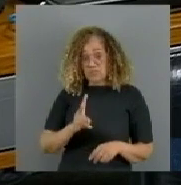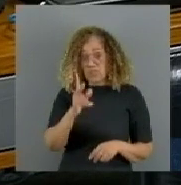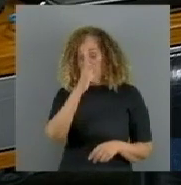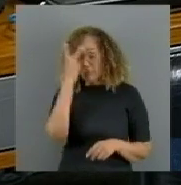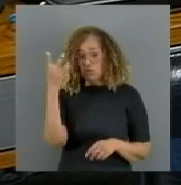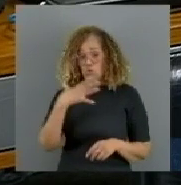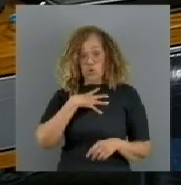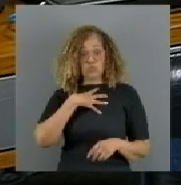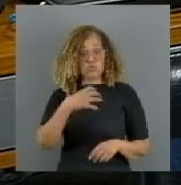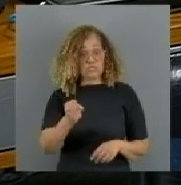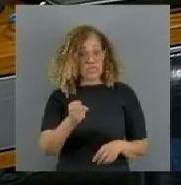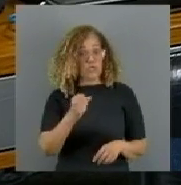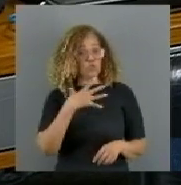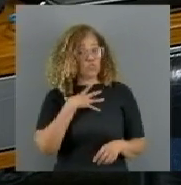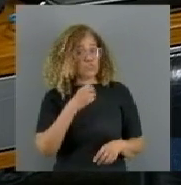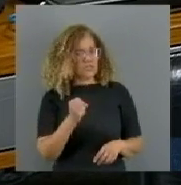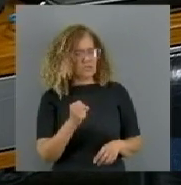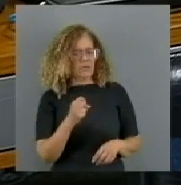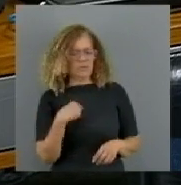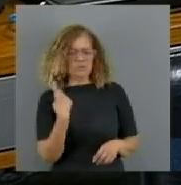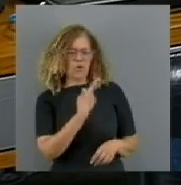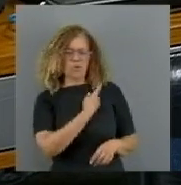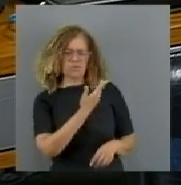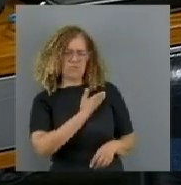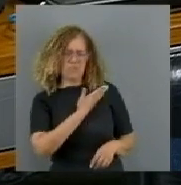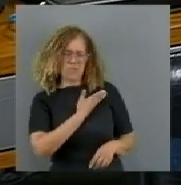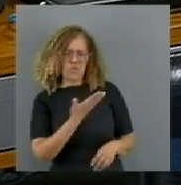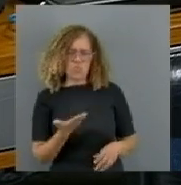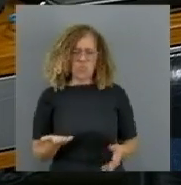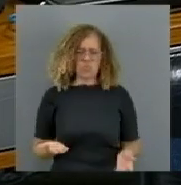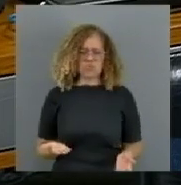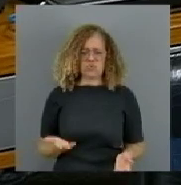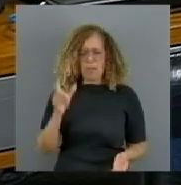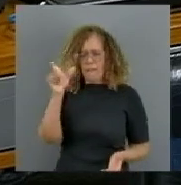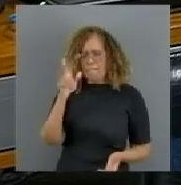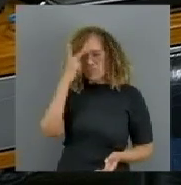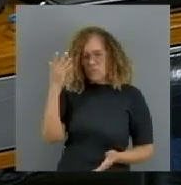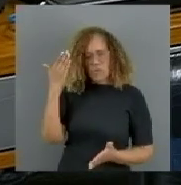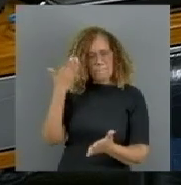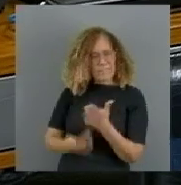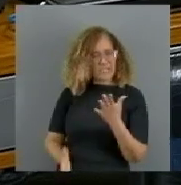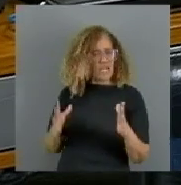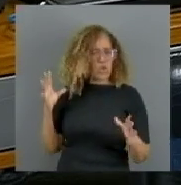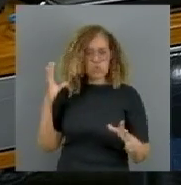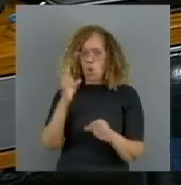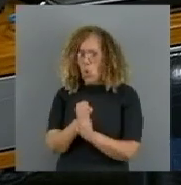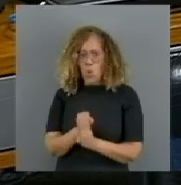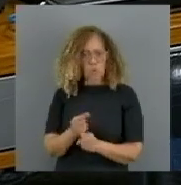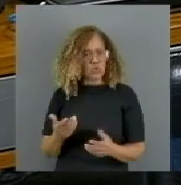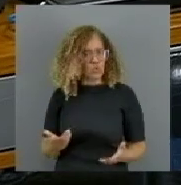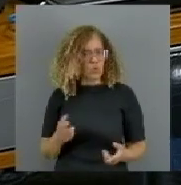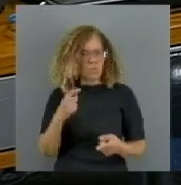São pessoas se suicidando, irmãos nossos, amigos. Pessoas que estão perdendo tudo por causa disso. Porque o